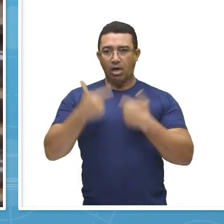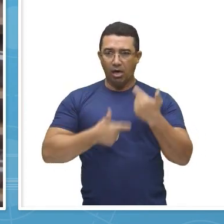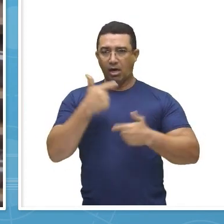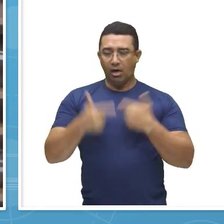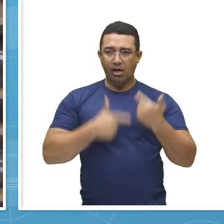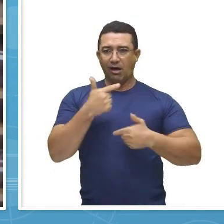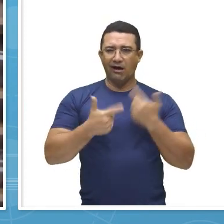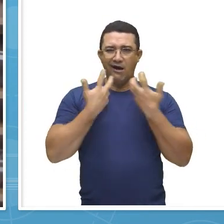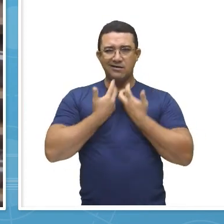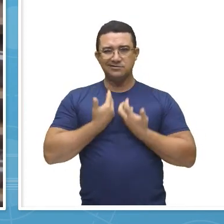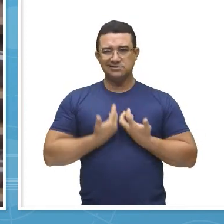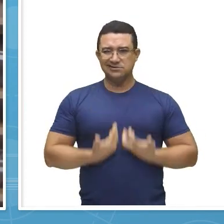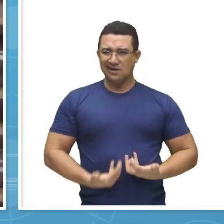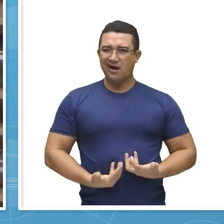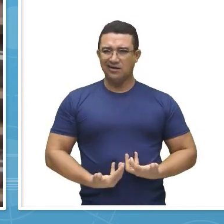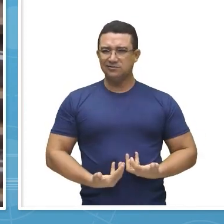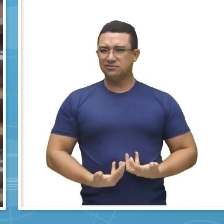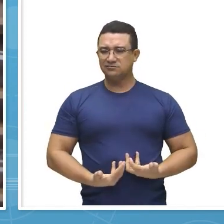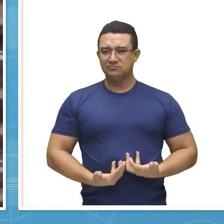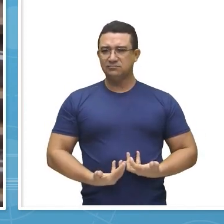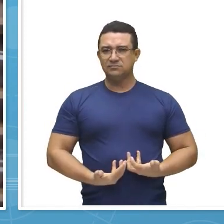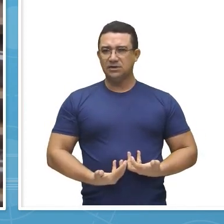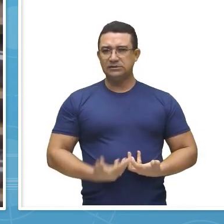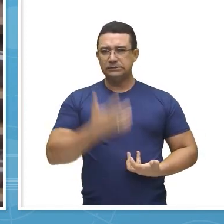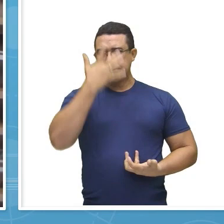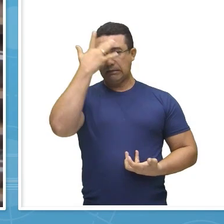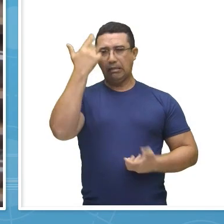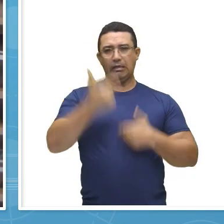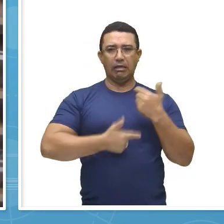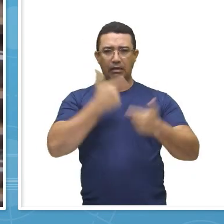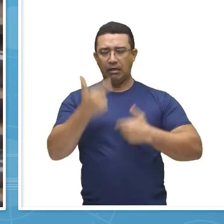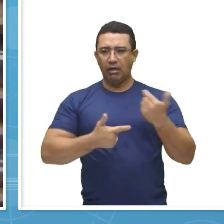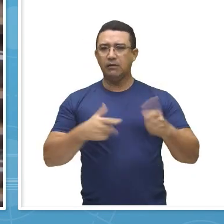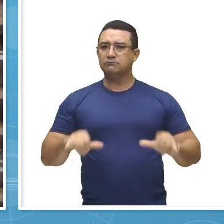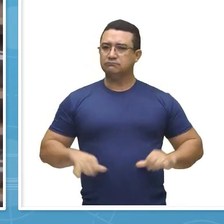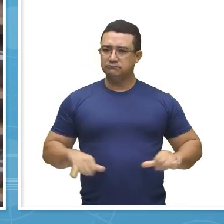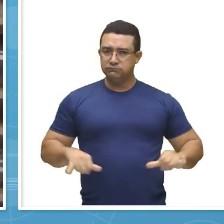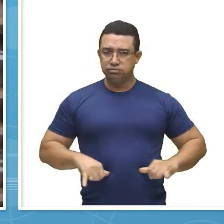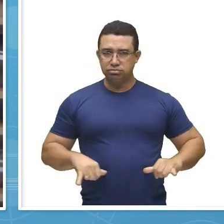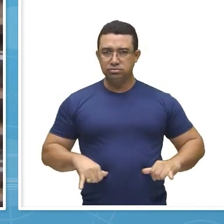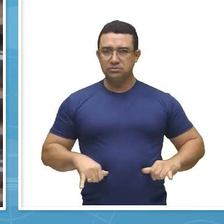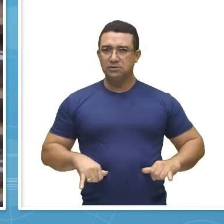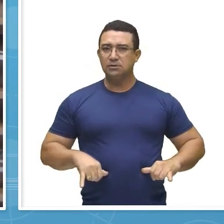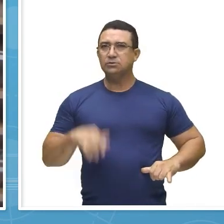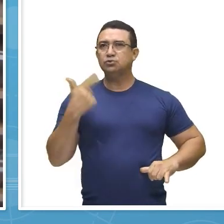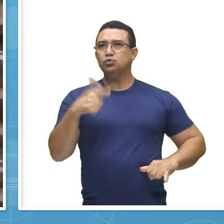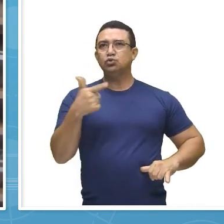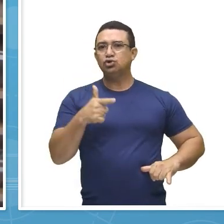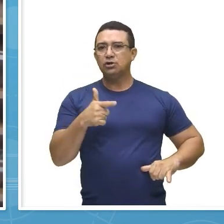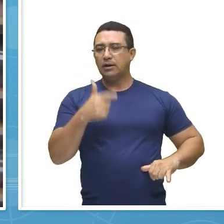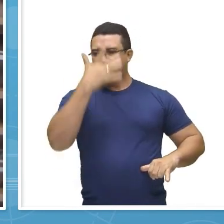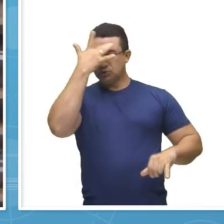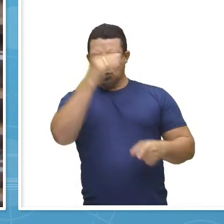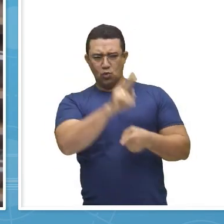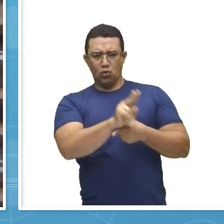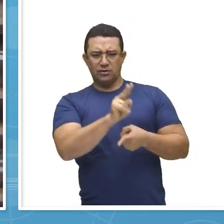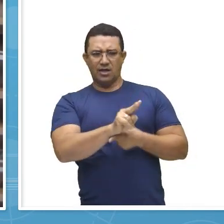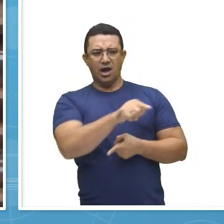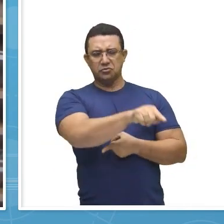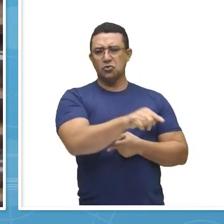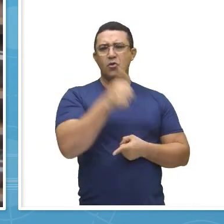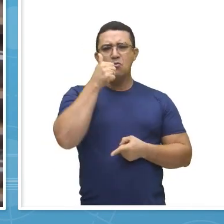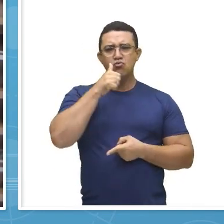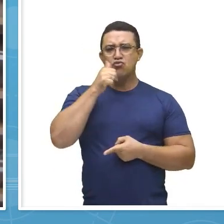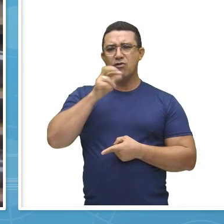Não tinha condições de trabalho dignas para aquelas pessoas. Não existia um cuidado, tipo mulheres